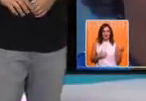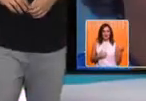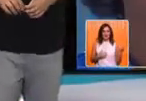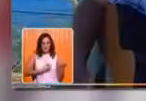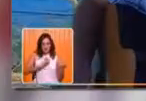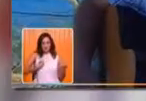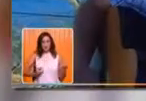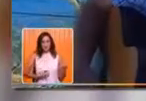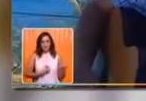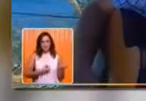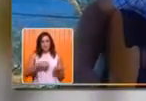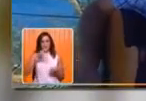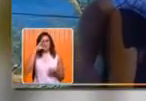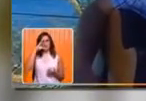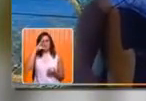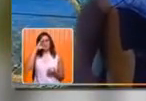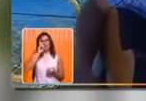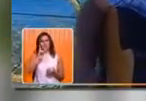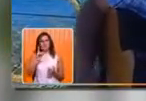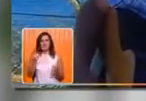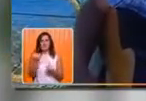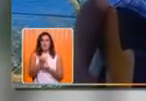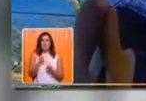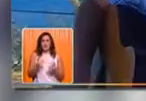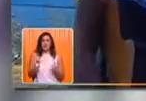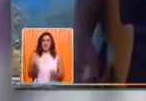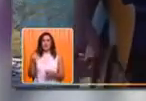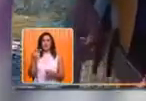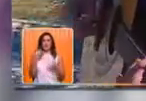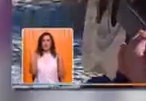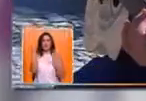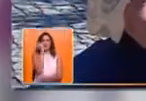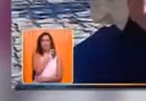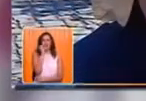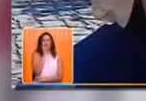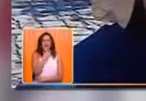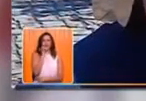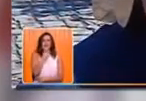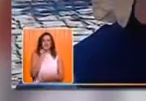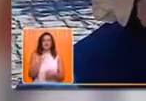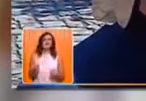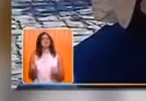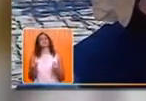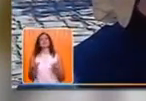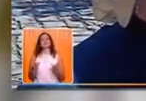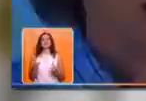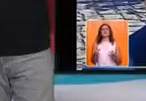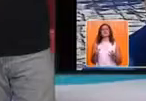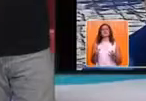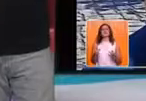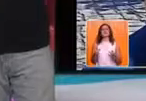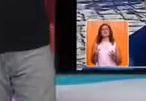ver porque então comecei a cantar assim só na brincadeira mas começou a